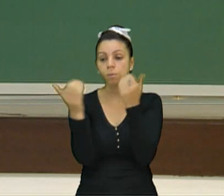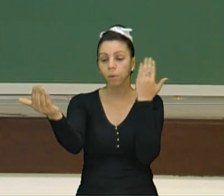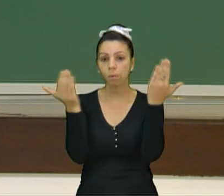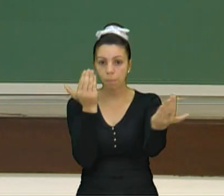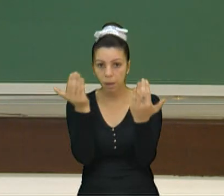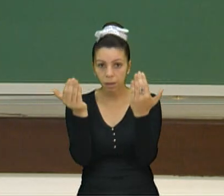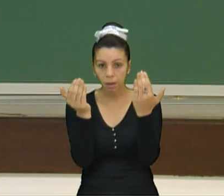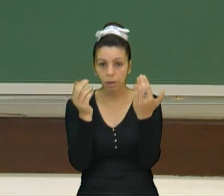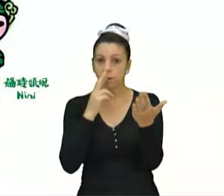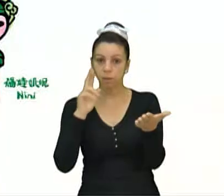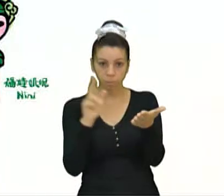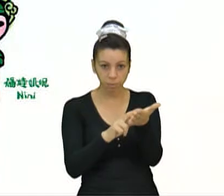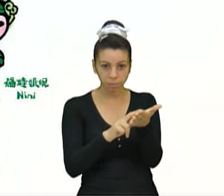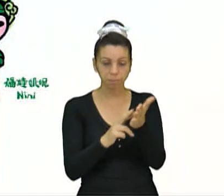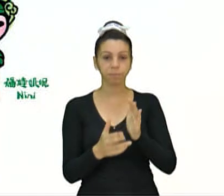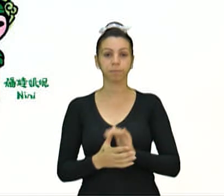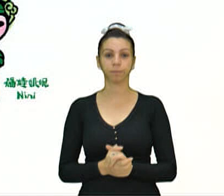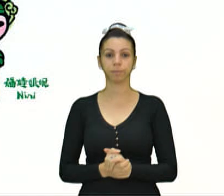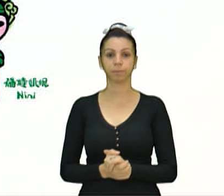comparar. Responde aí.